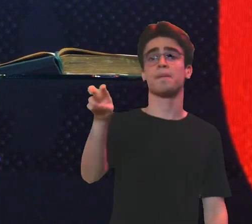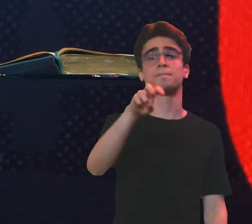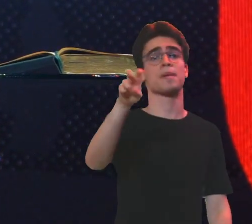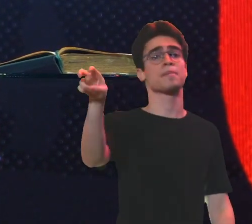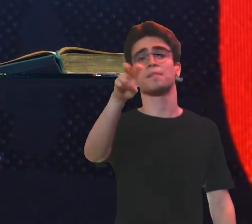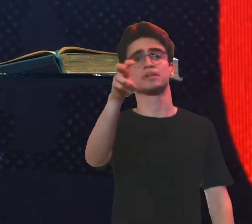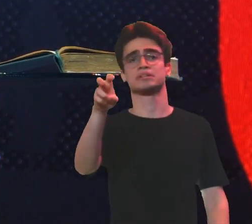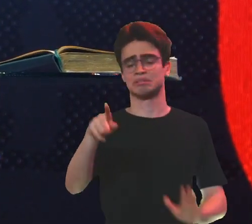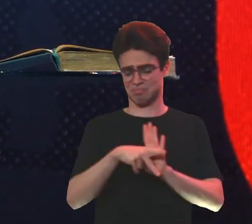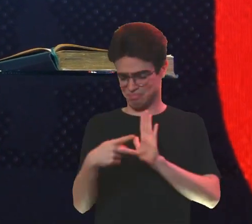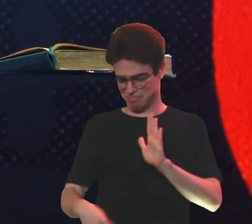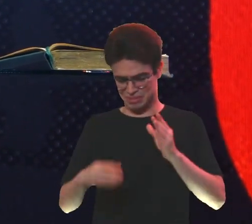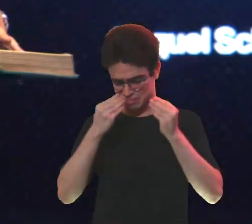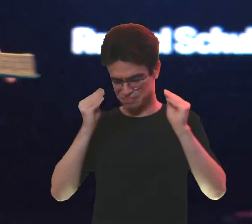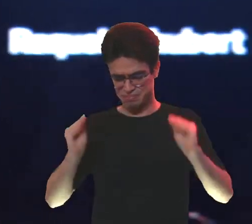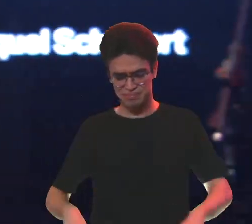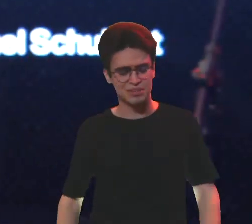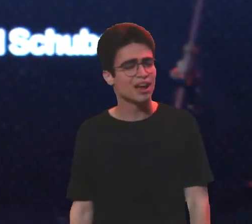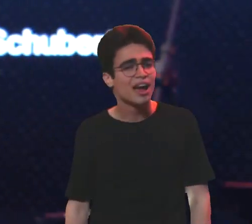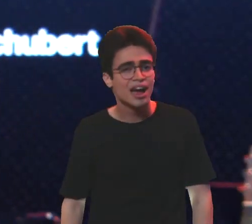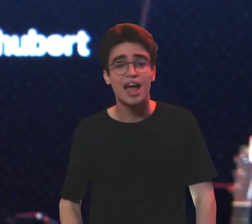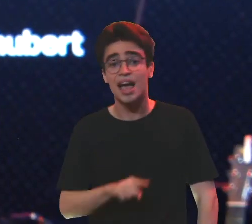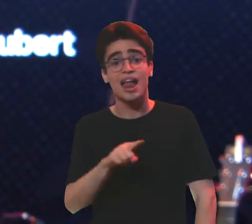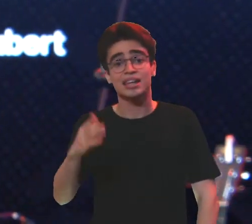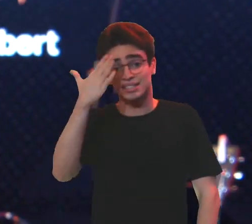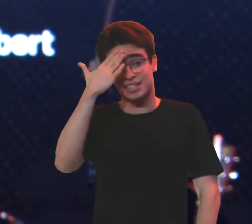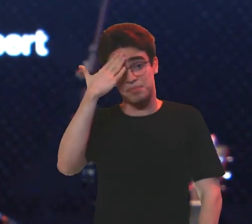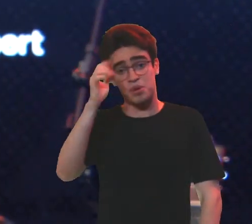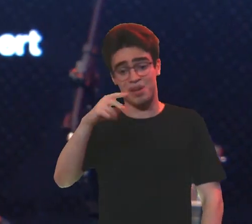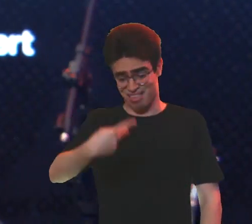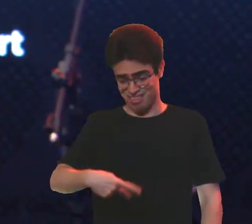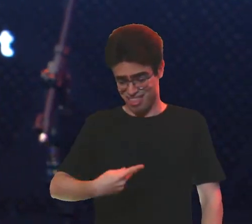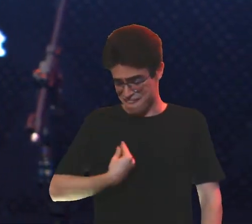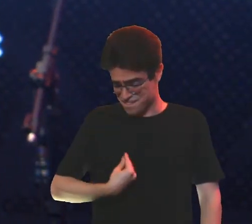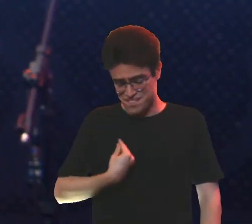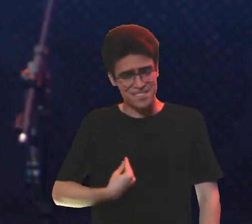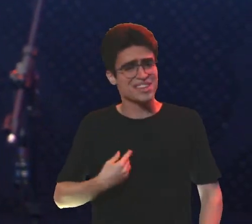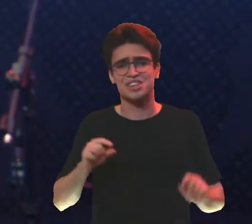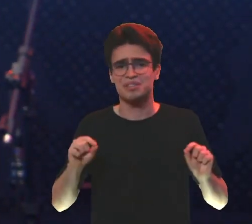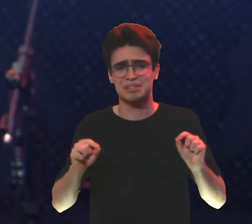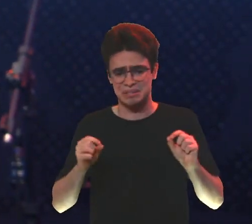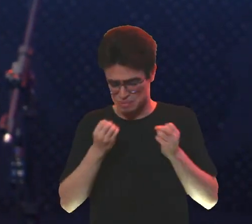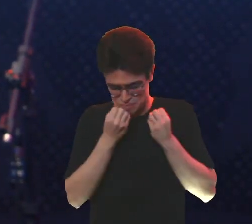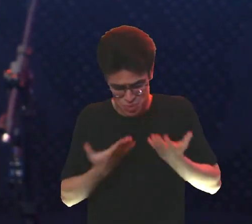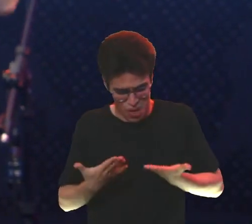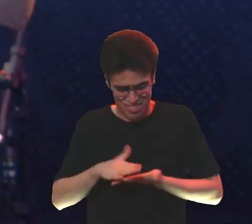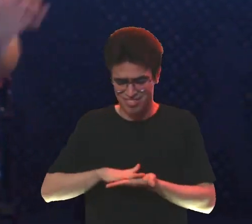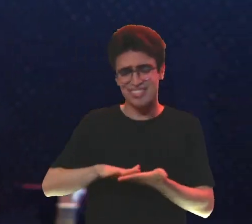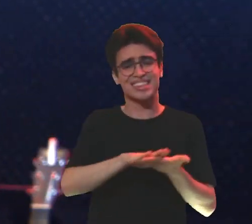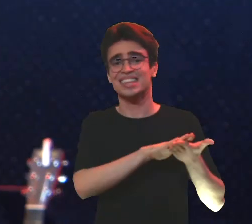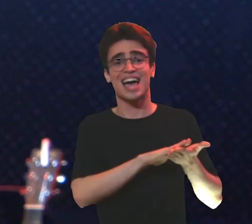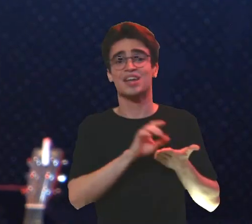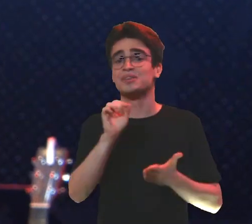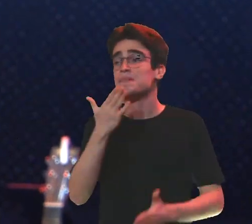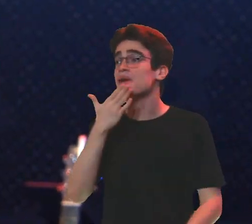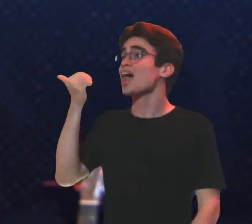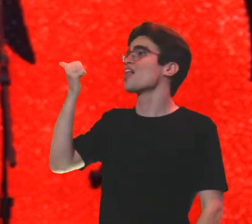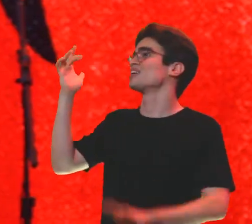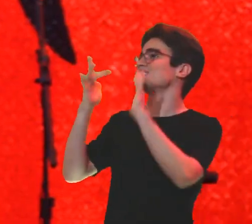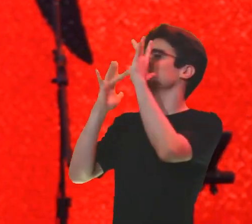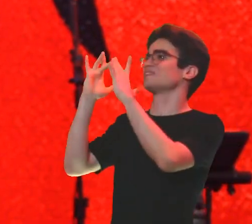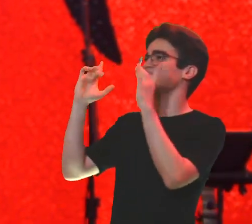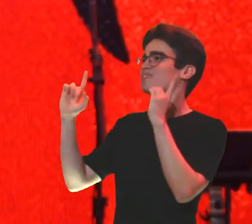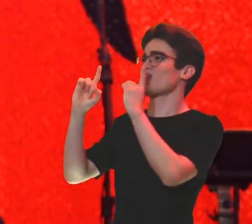busca do lar celestial. Eles sabiam que nada nessa vida seria melhor do que um dia estar com